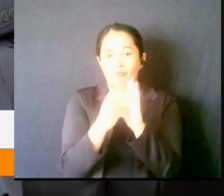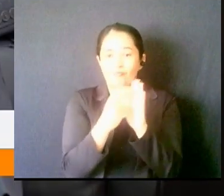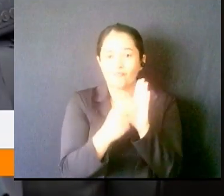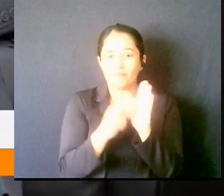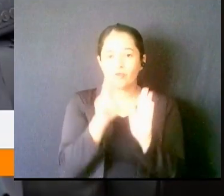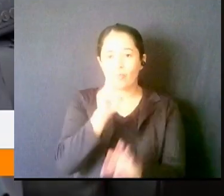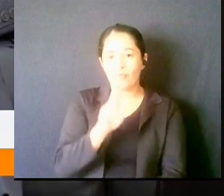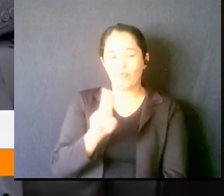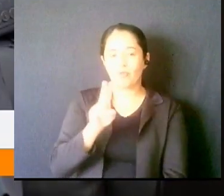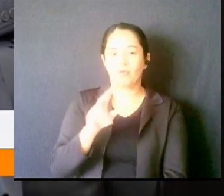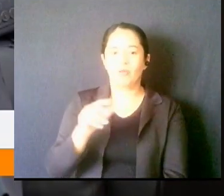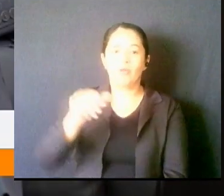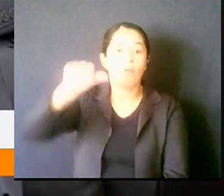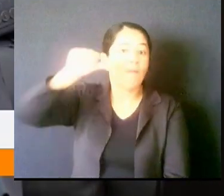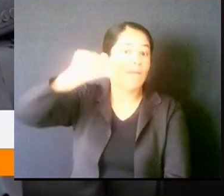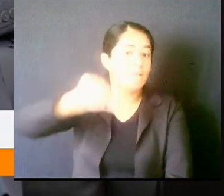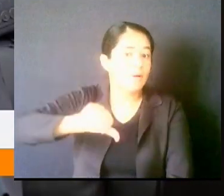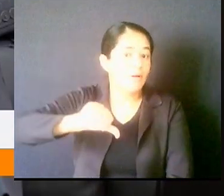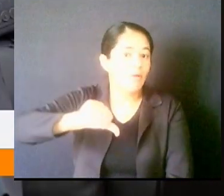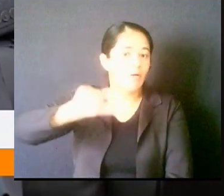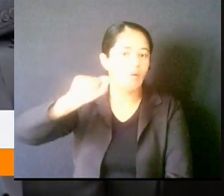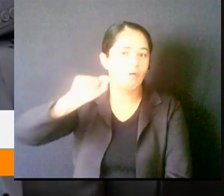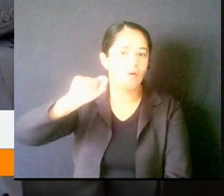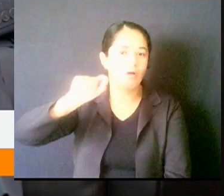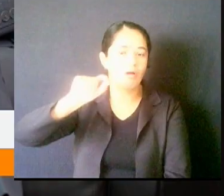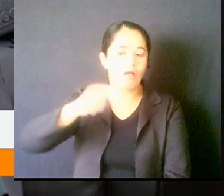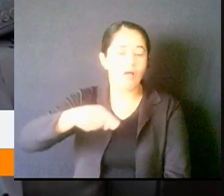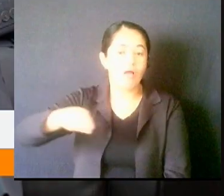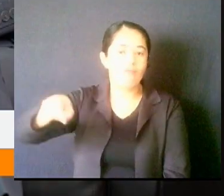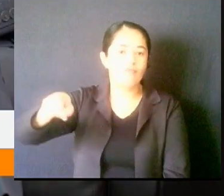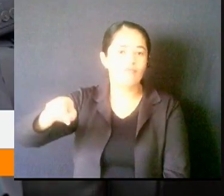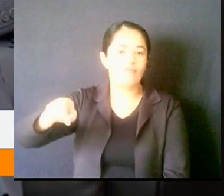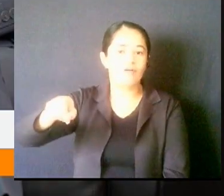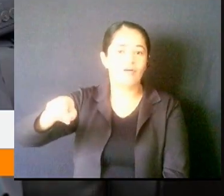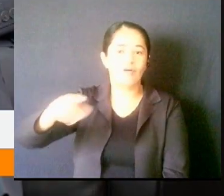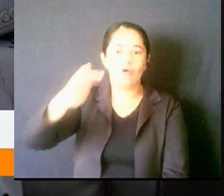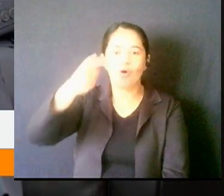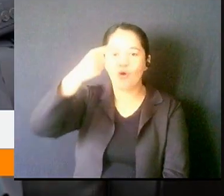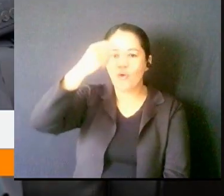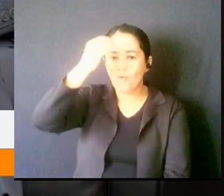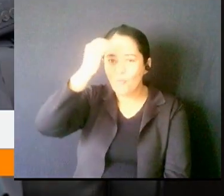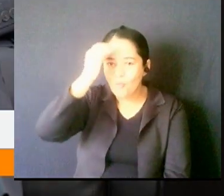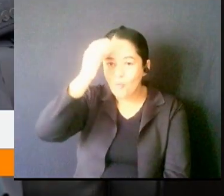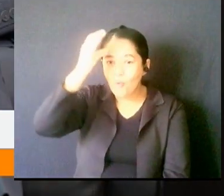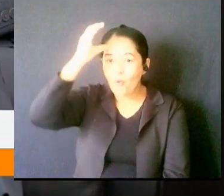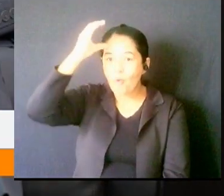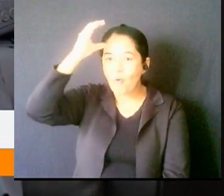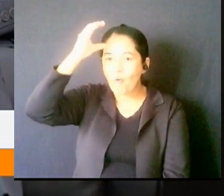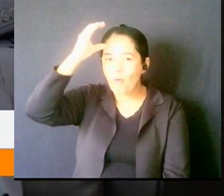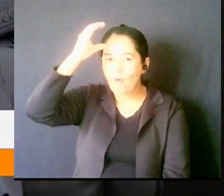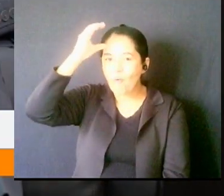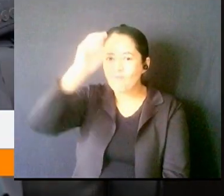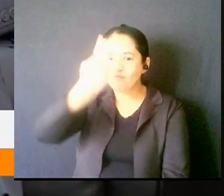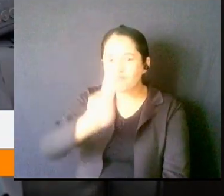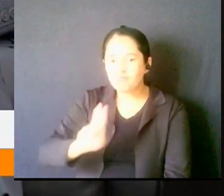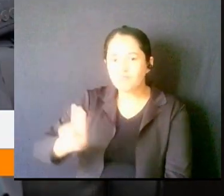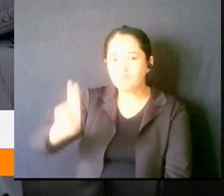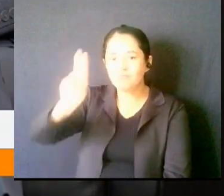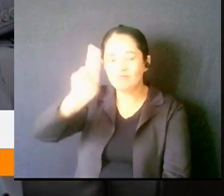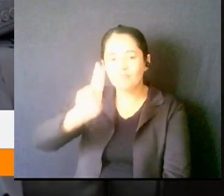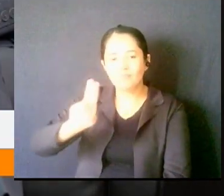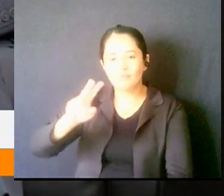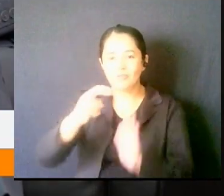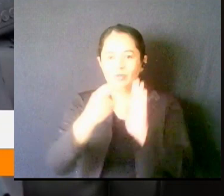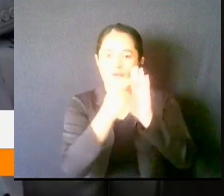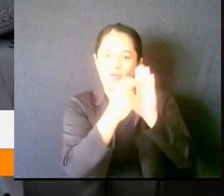Rúbia, elas vão adquirir o conhecimento sobre o uso desse contraceptivo